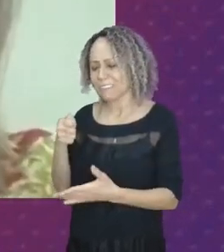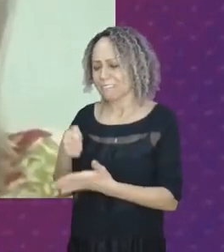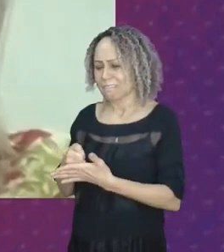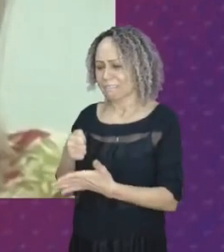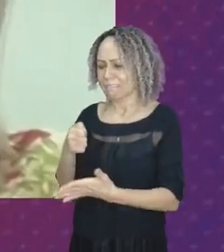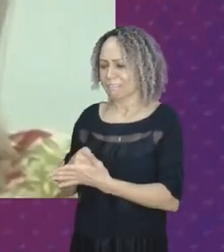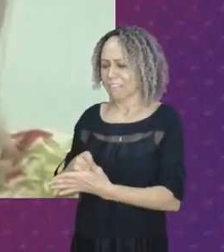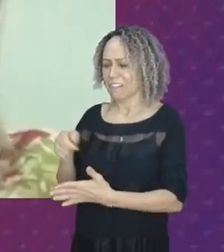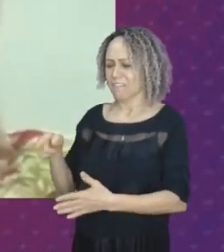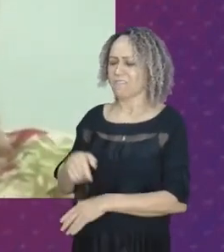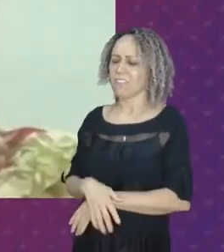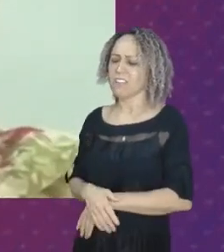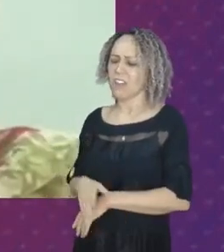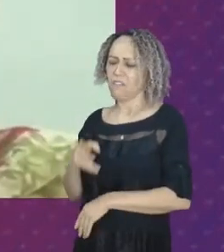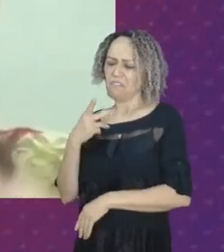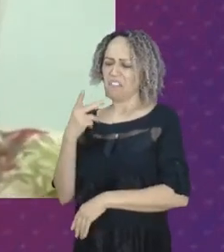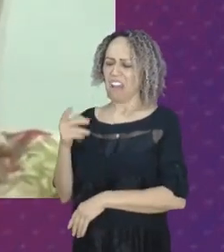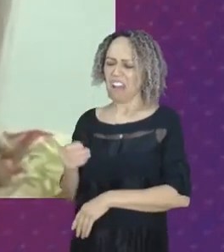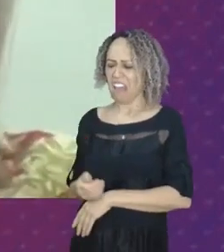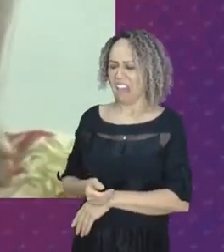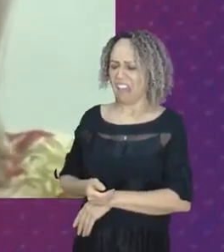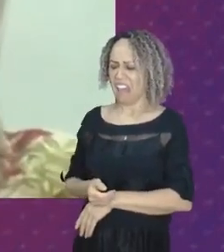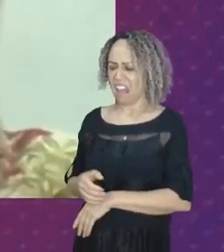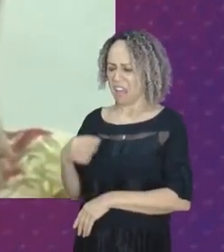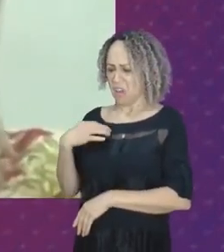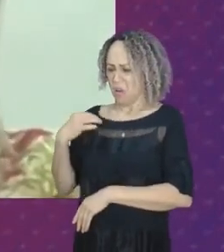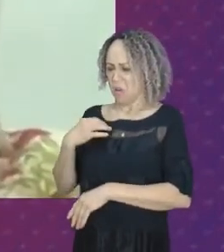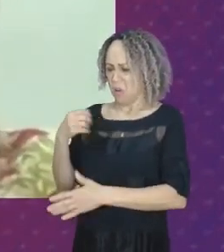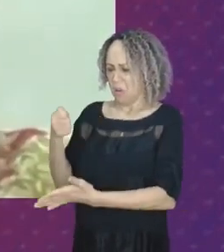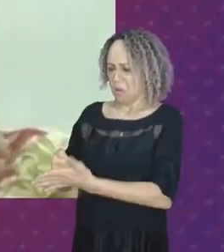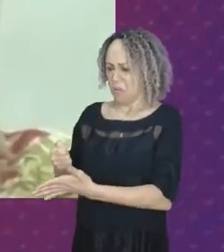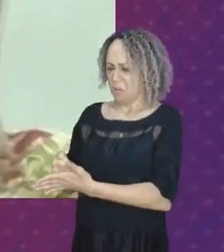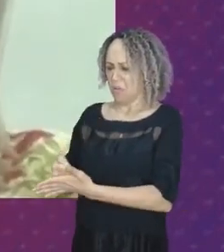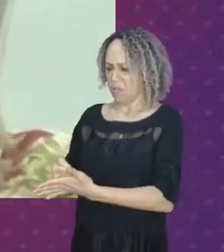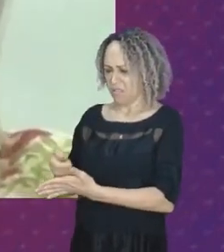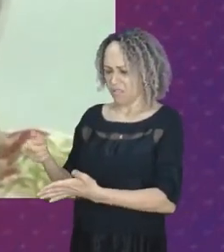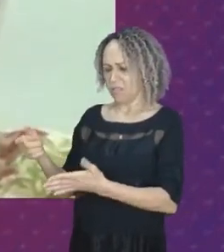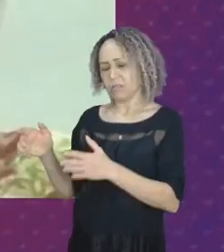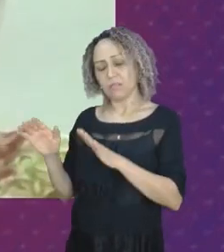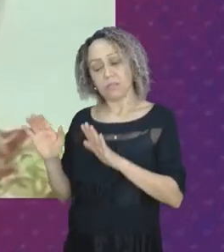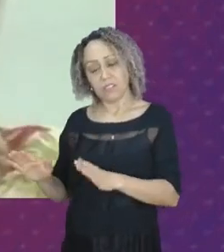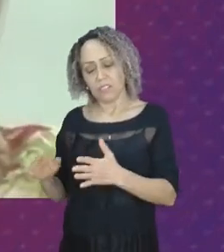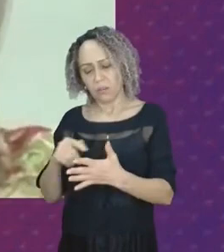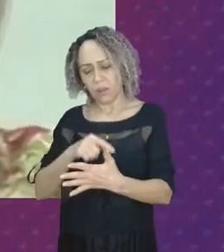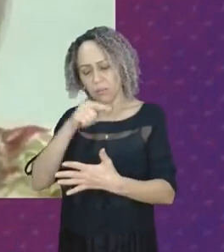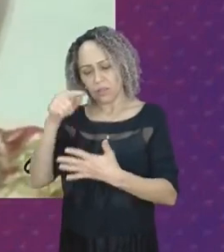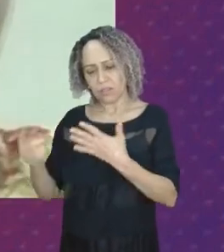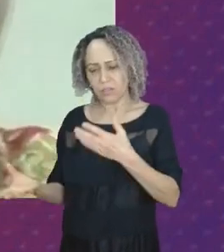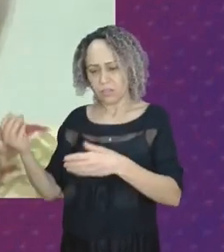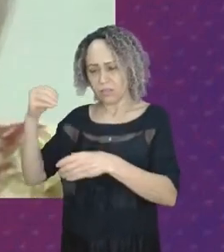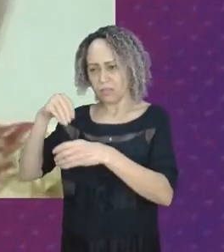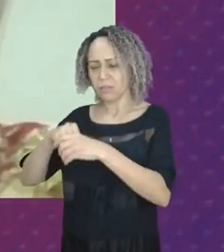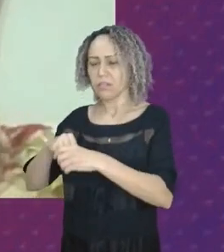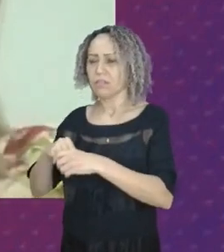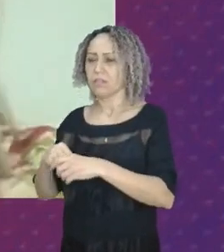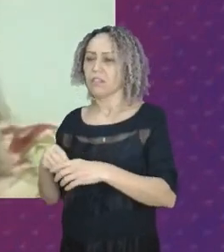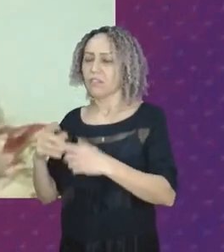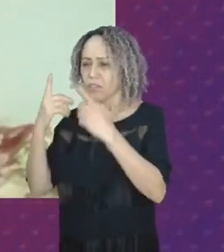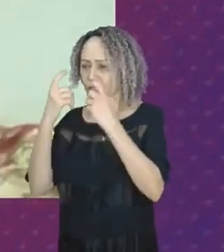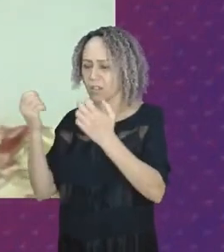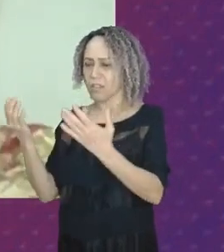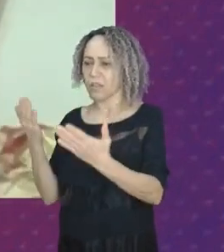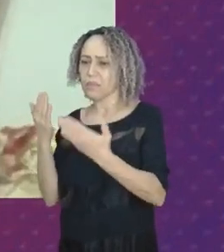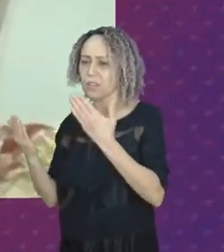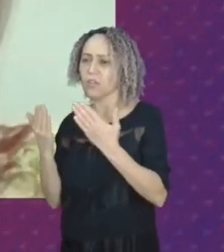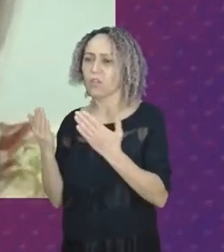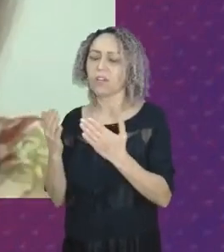modo de se vestir da mulher. Isso tudo está no rol das violências psicológicas. E, obviamente, ela